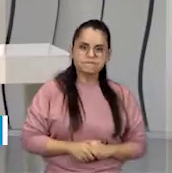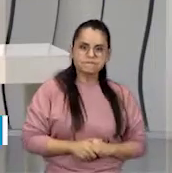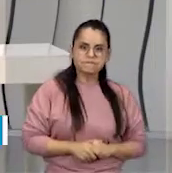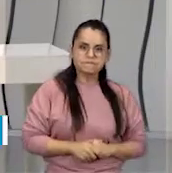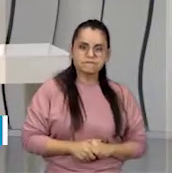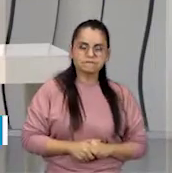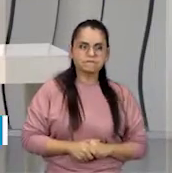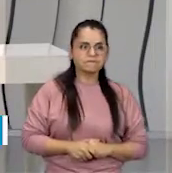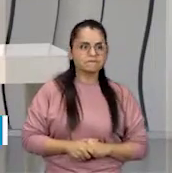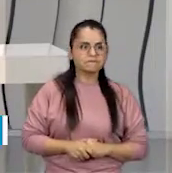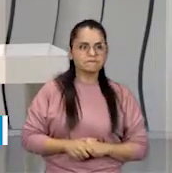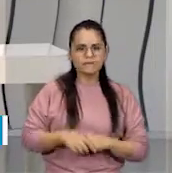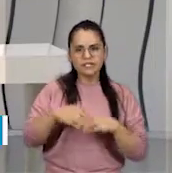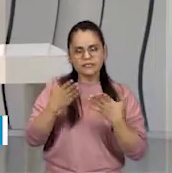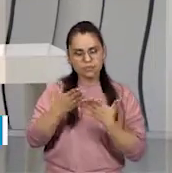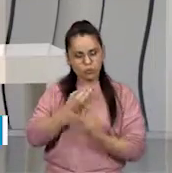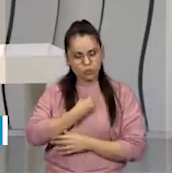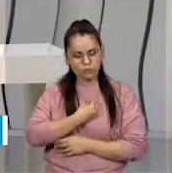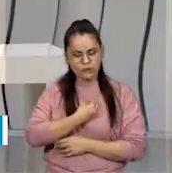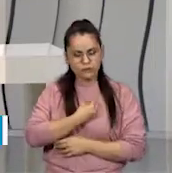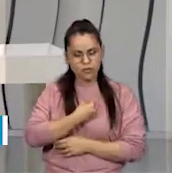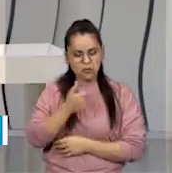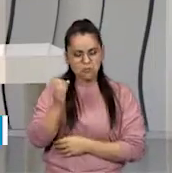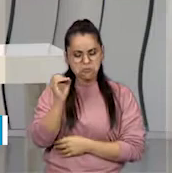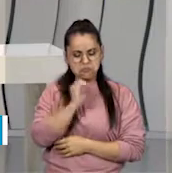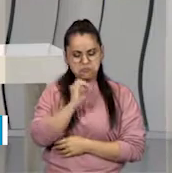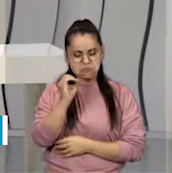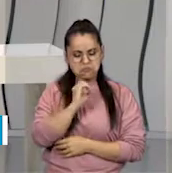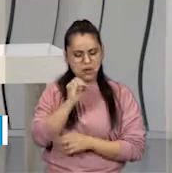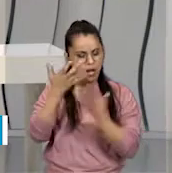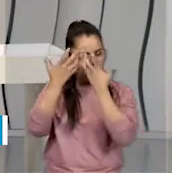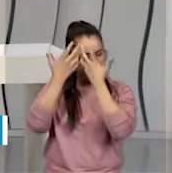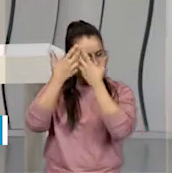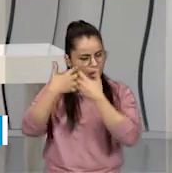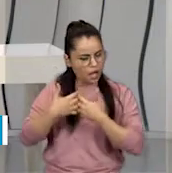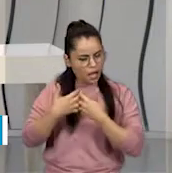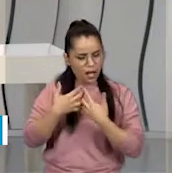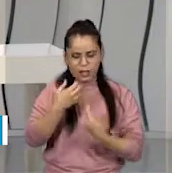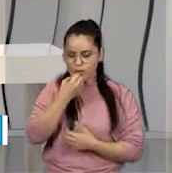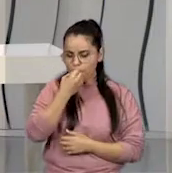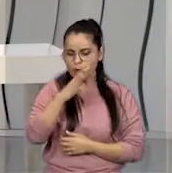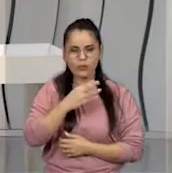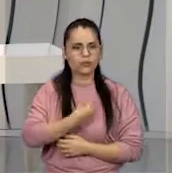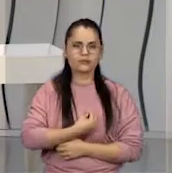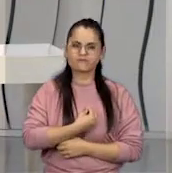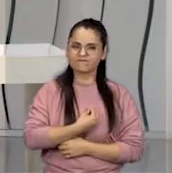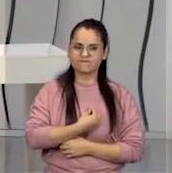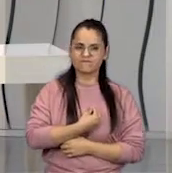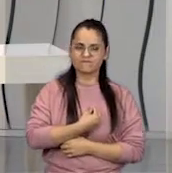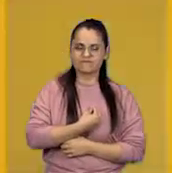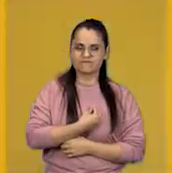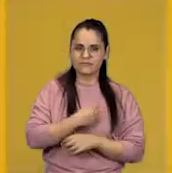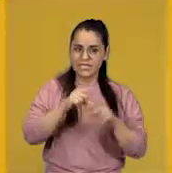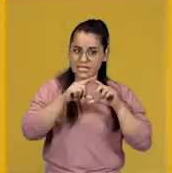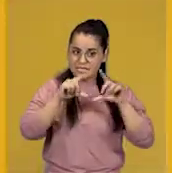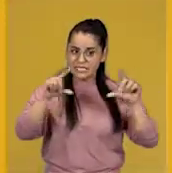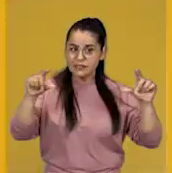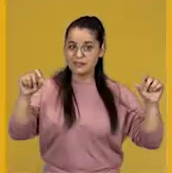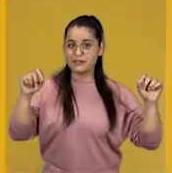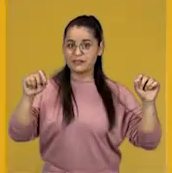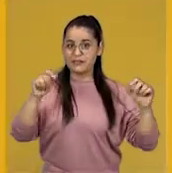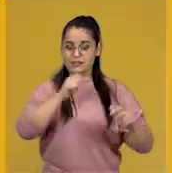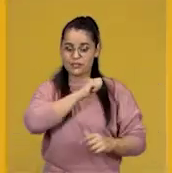Então vamos lá. Uma vida sem reflexão não vale a pena ser vivida. Essa frase de